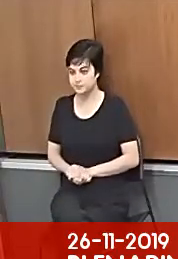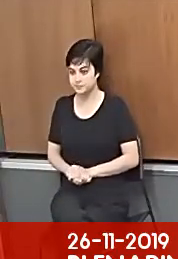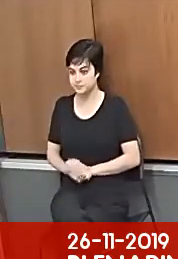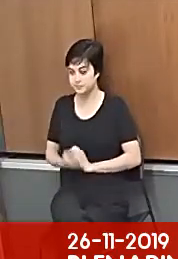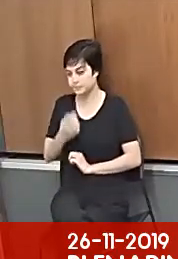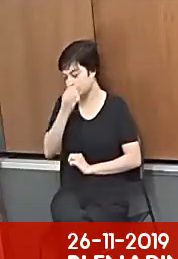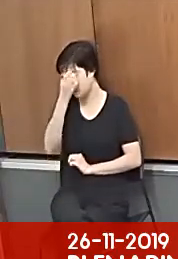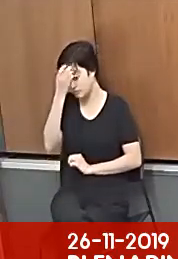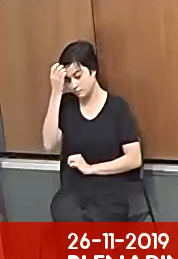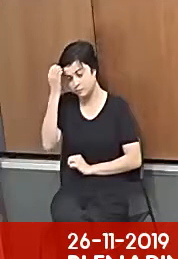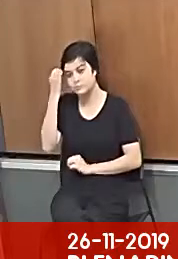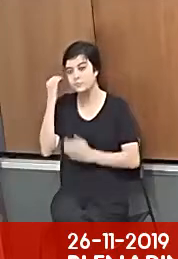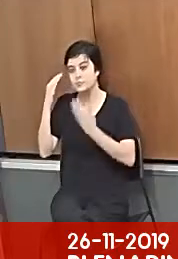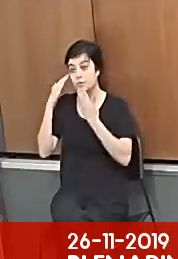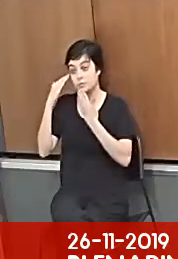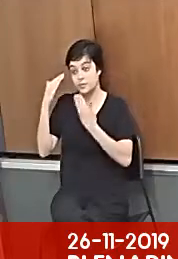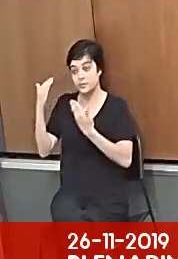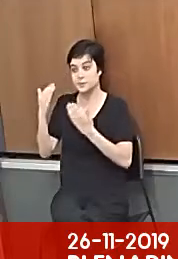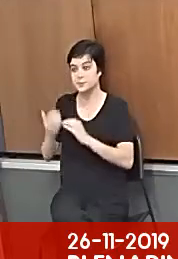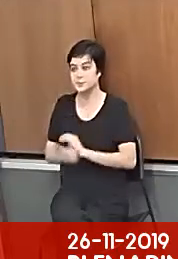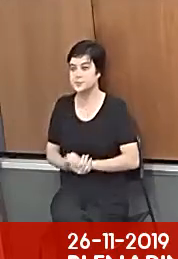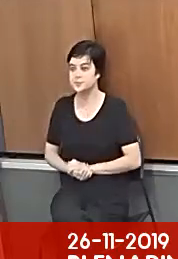Muito obrigado.